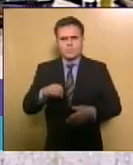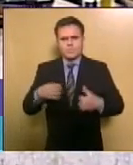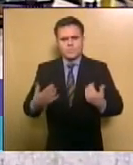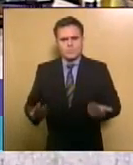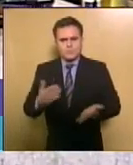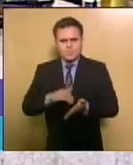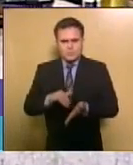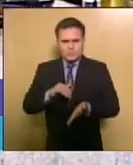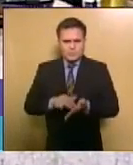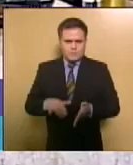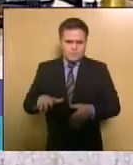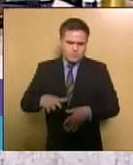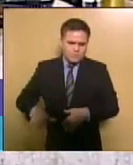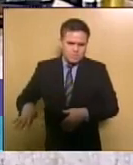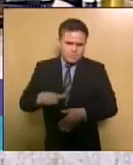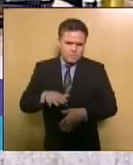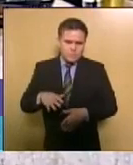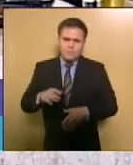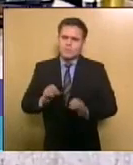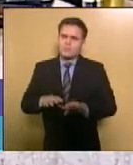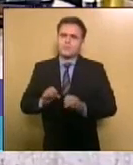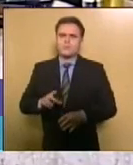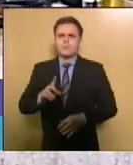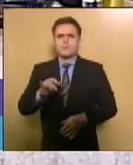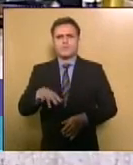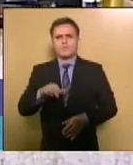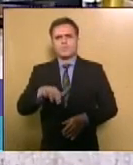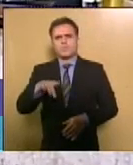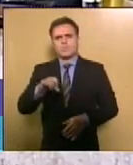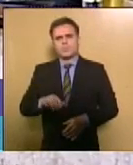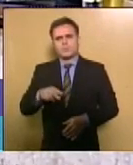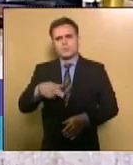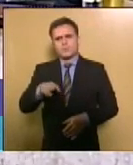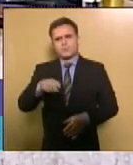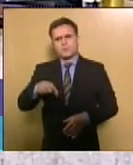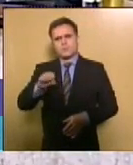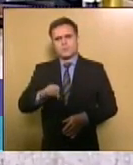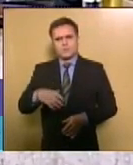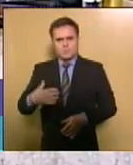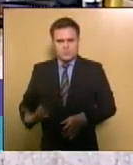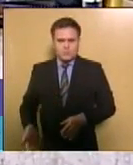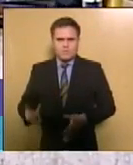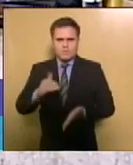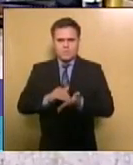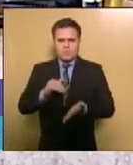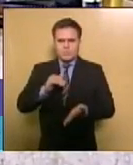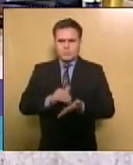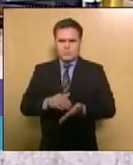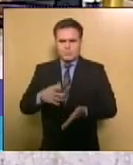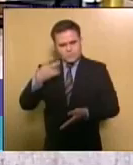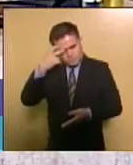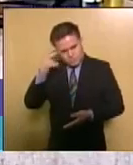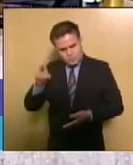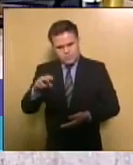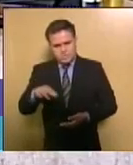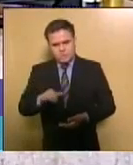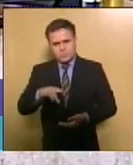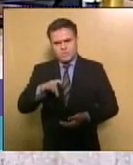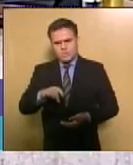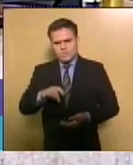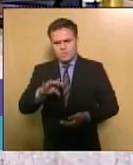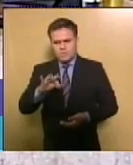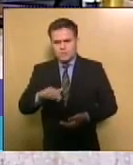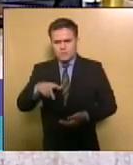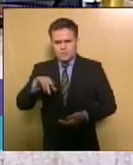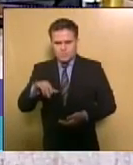Estado da Educação ivanda Nunes representando a secretaria de cultura do Estado Natália Dalto do Fórum